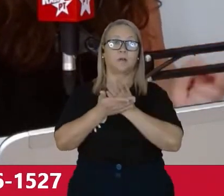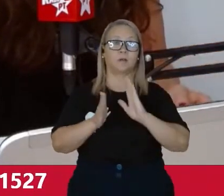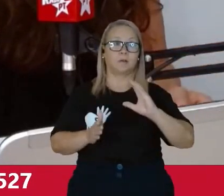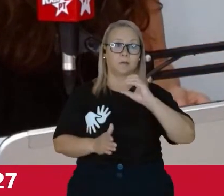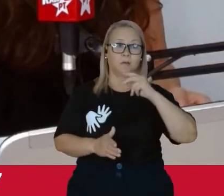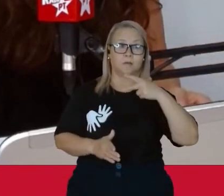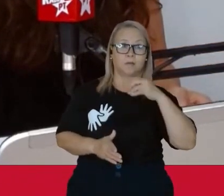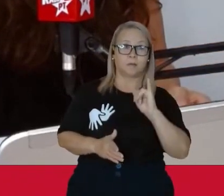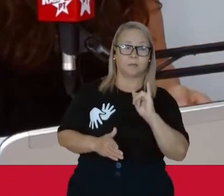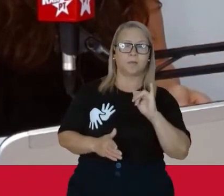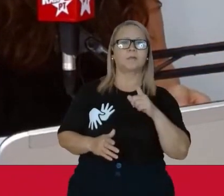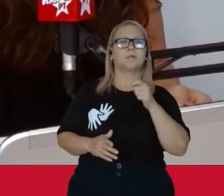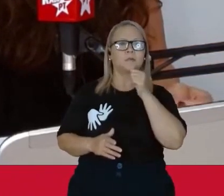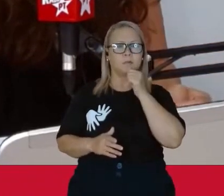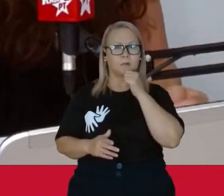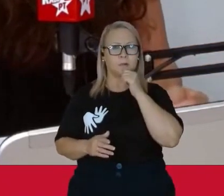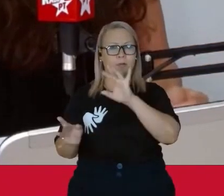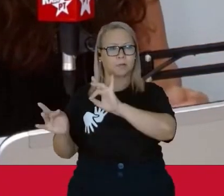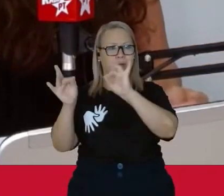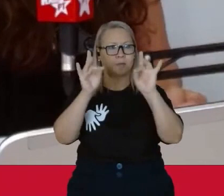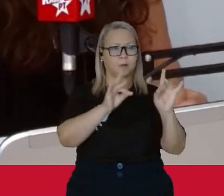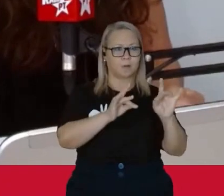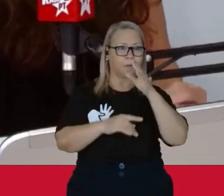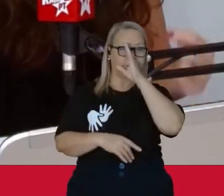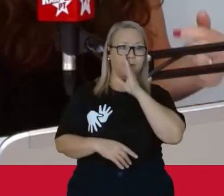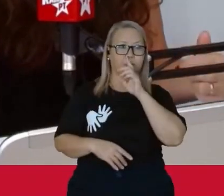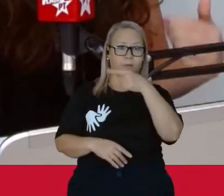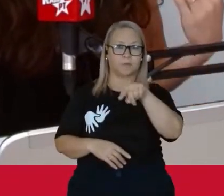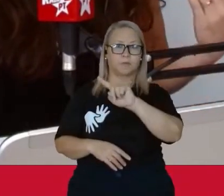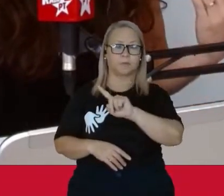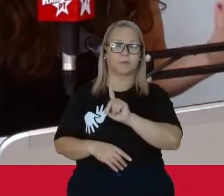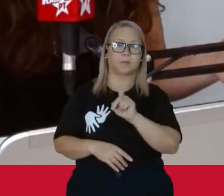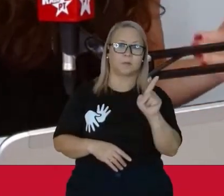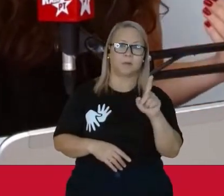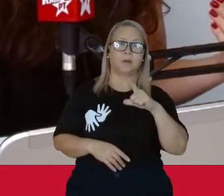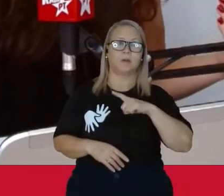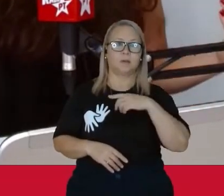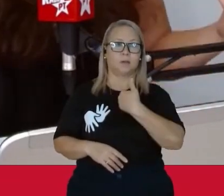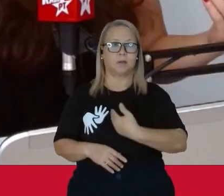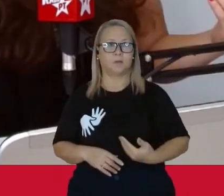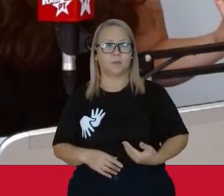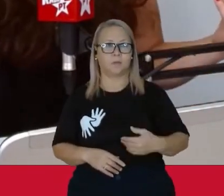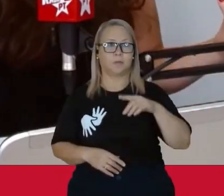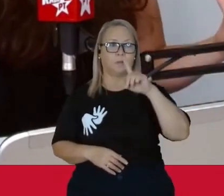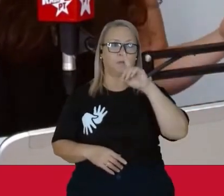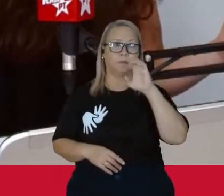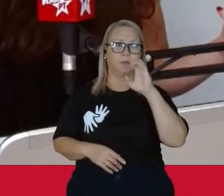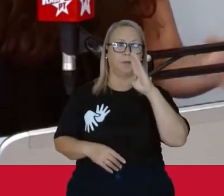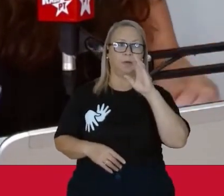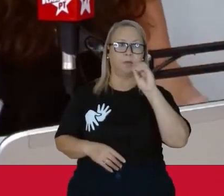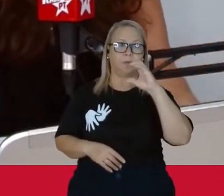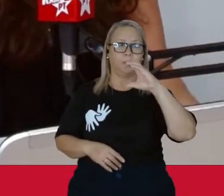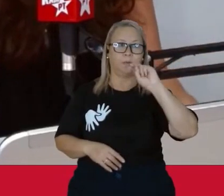ainda vai ter acompanhamento dos perfis de vocês a eles? E vai rolar a República de Bolchevique com eles? Nossa,